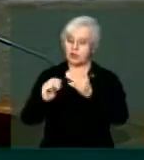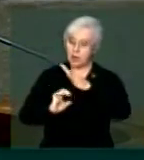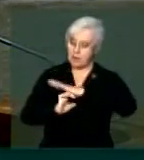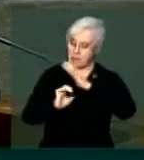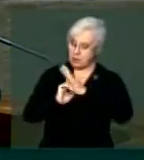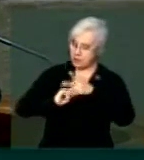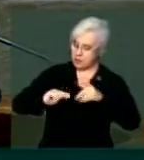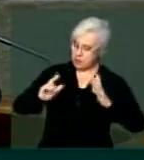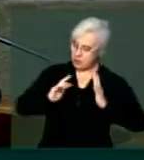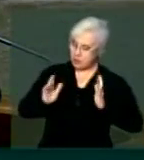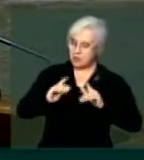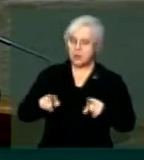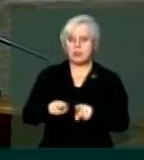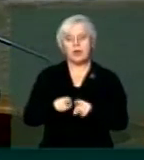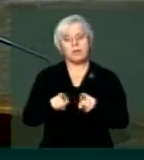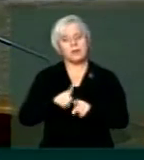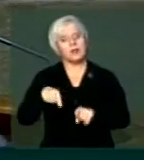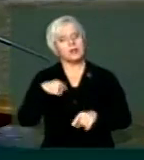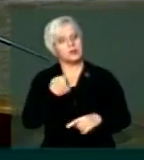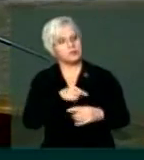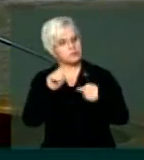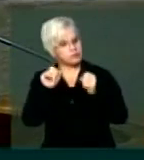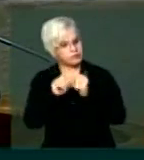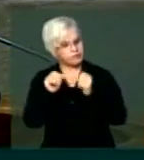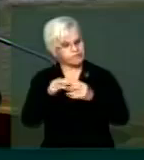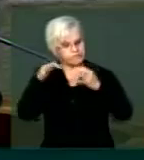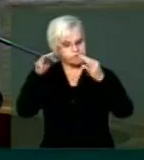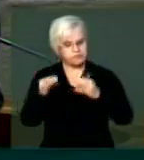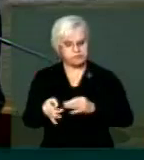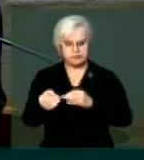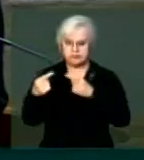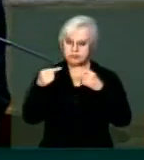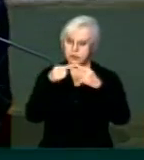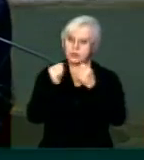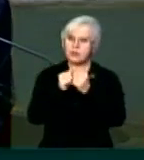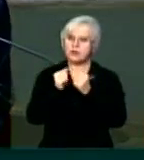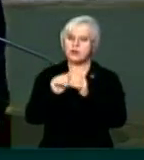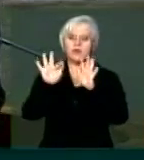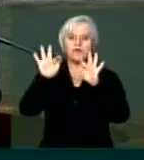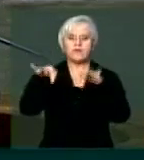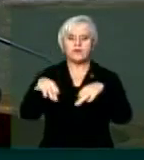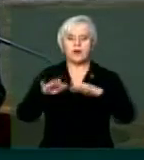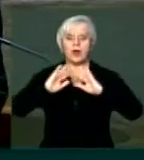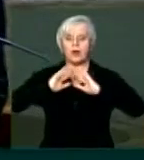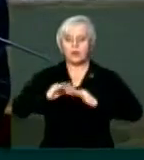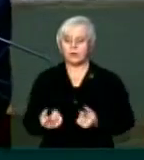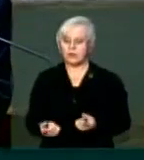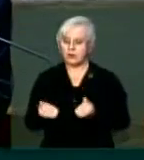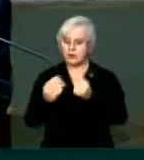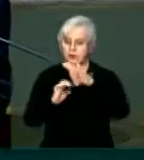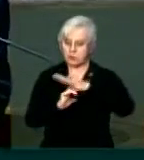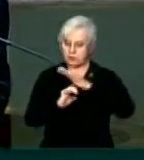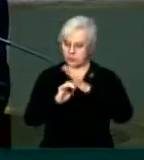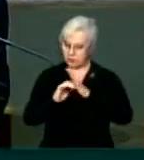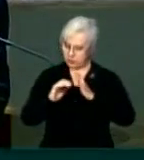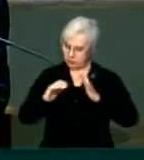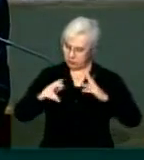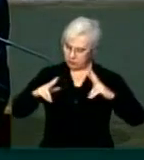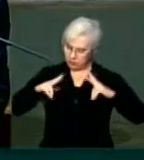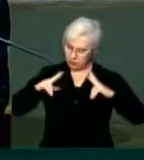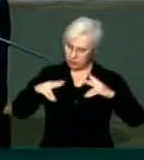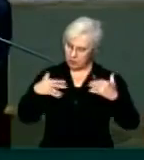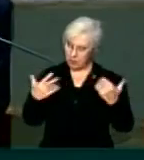nós praticamos coerentemente o fim do financiamento empresarial. Os